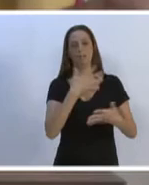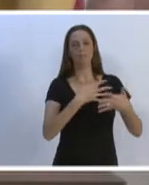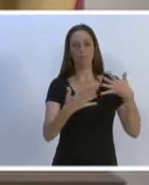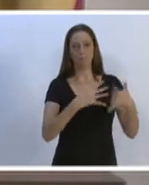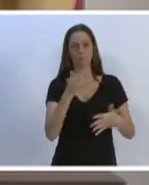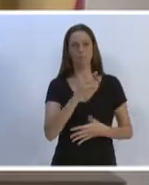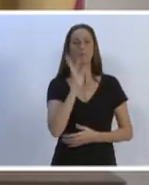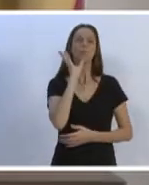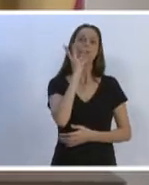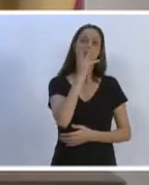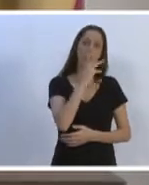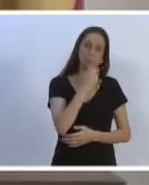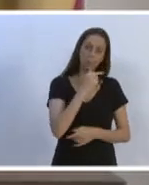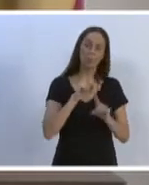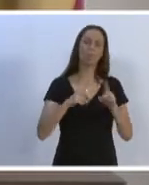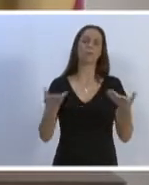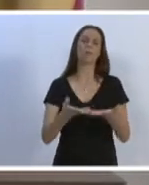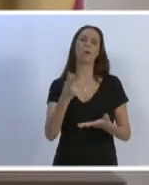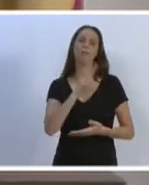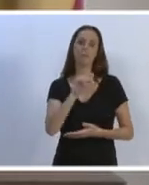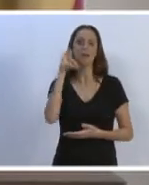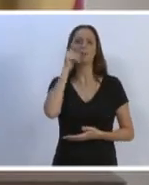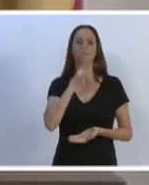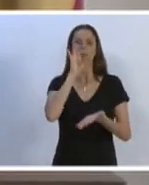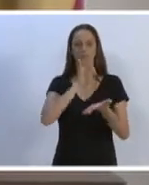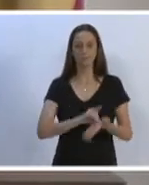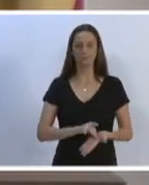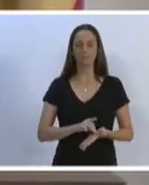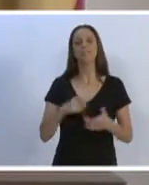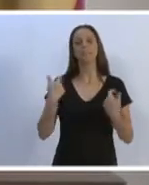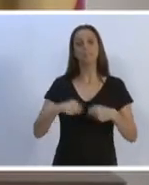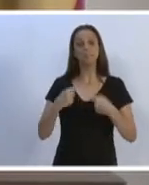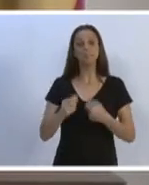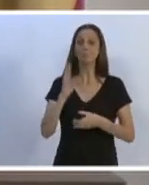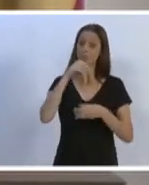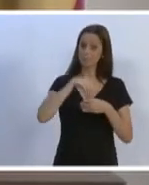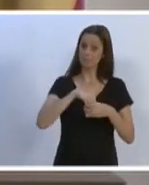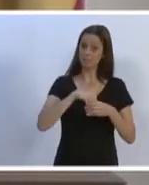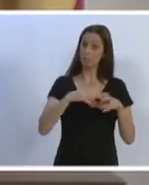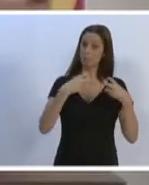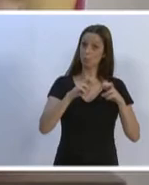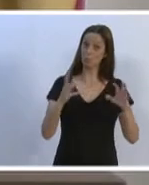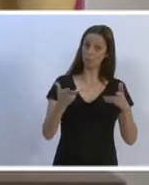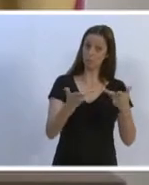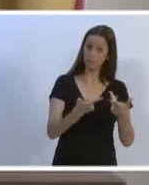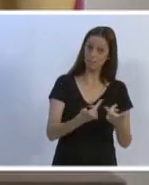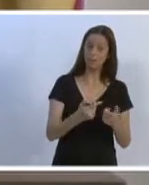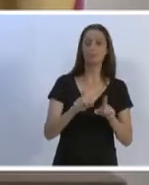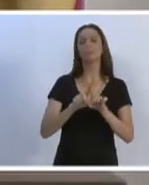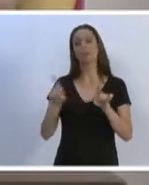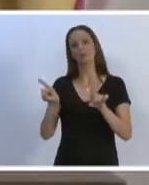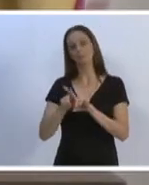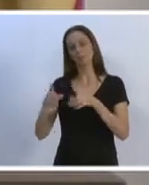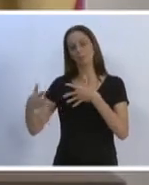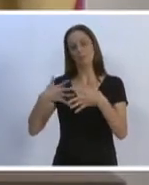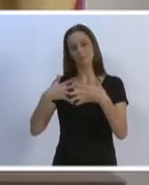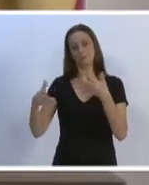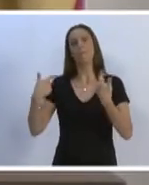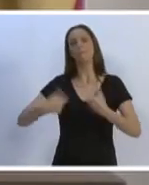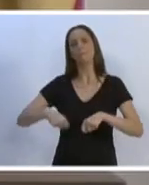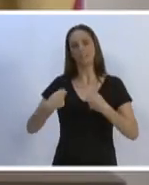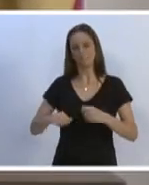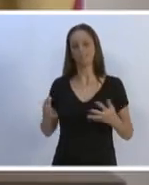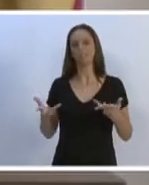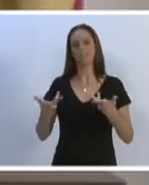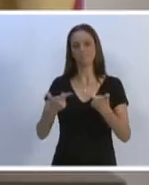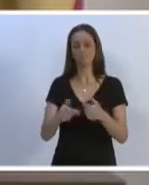faça nos demais terminais também. Nós precisamos de qualidade não só dentro dos ônibus, que já oferece pouca, né? Muitas linhas aí ainda, o povo anda socado igual sardinha